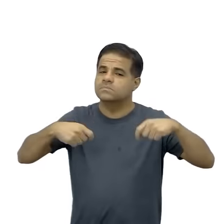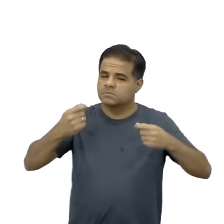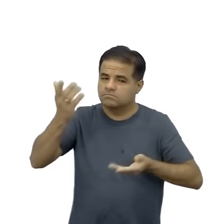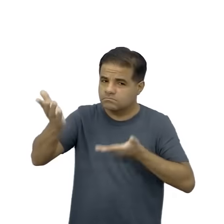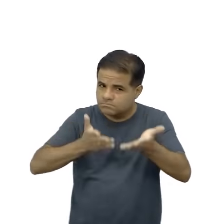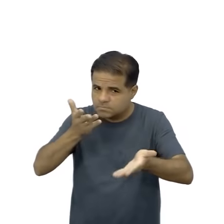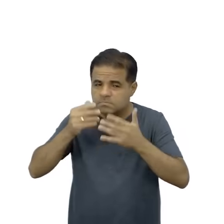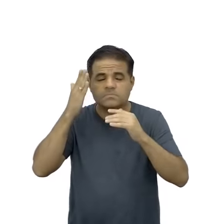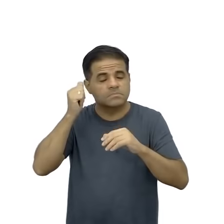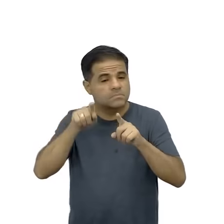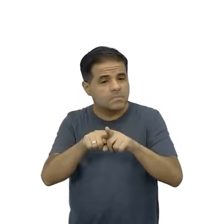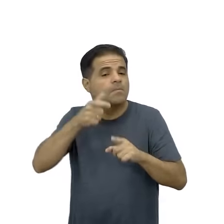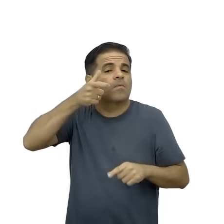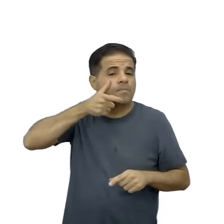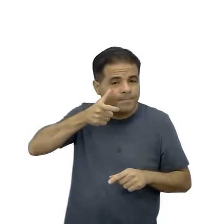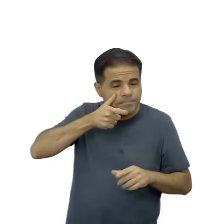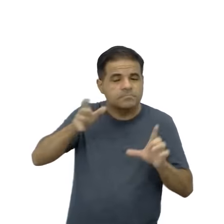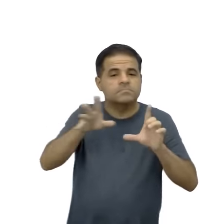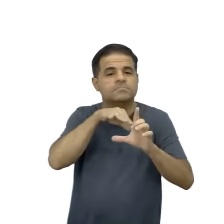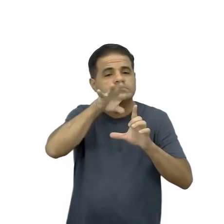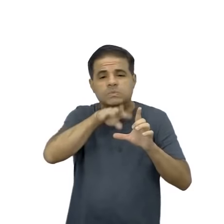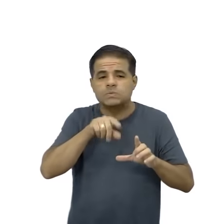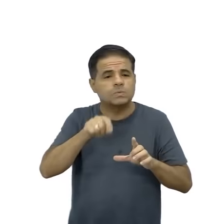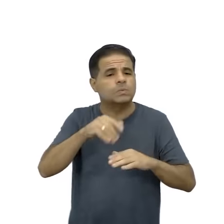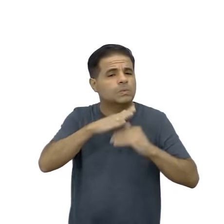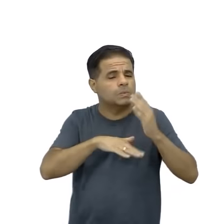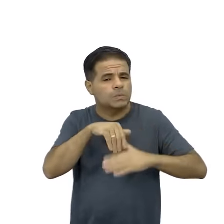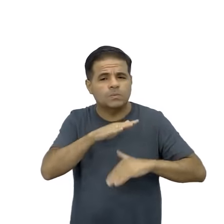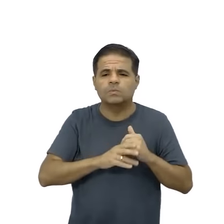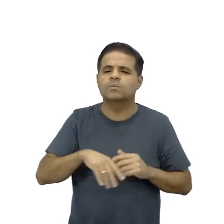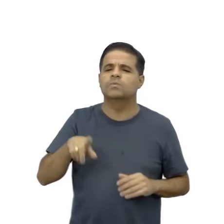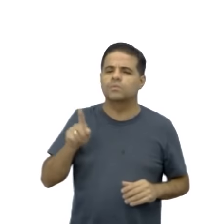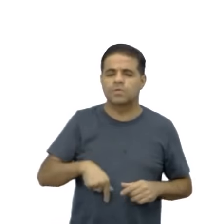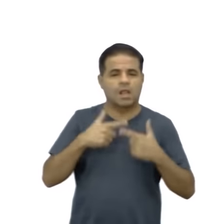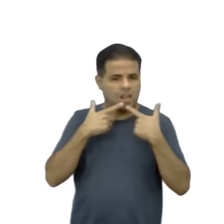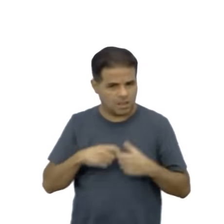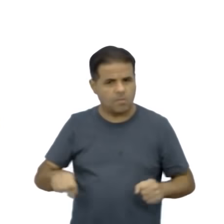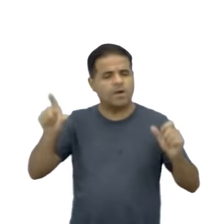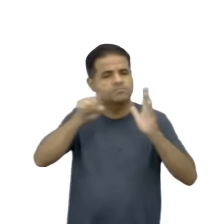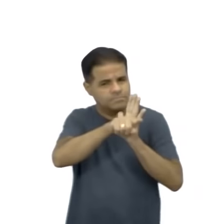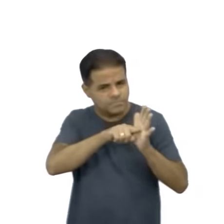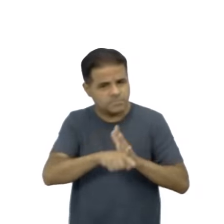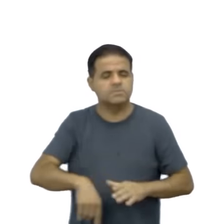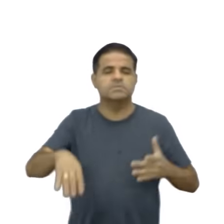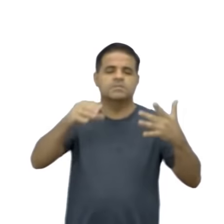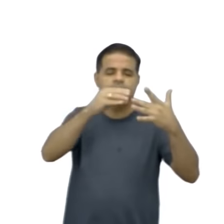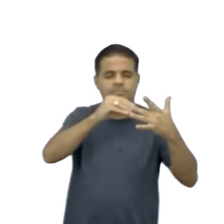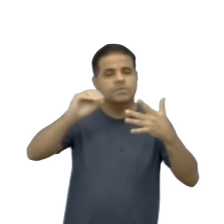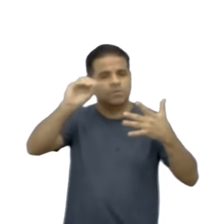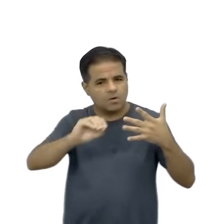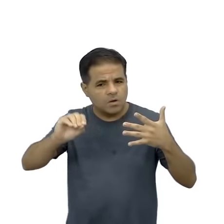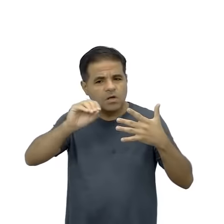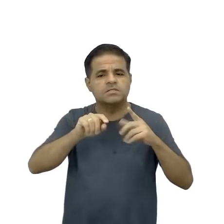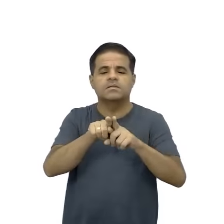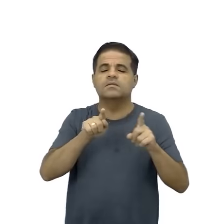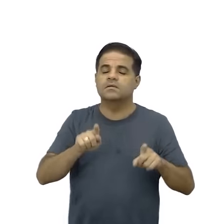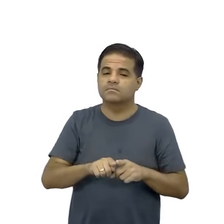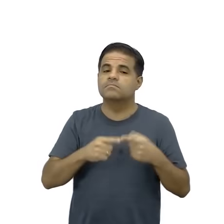Sei também, observando essa matriz, que trata-se de práticas de linguagem, análise linguística e semiótica, objetos de